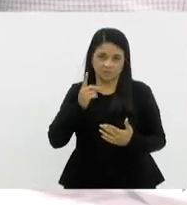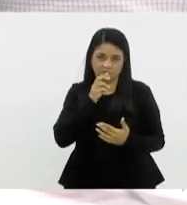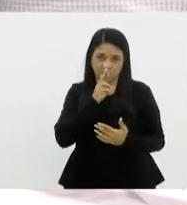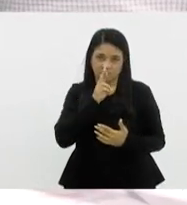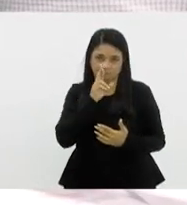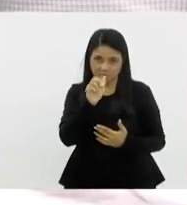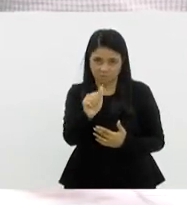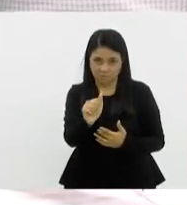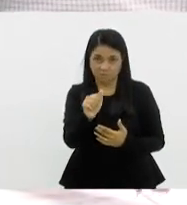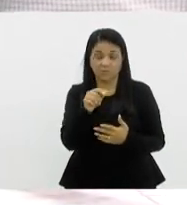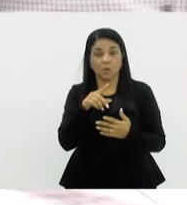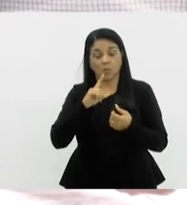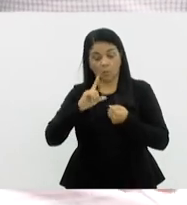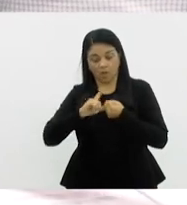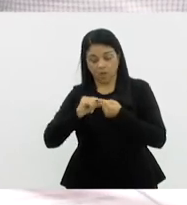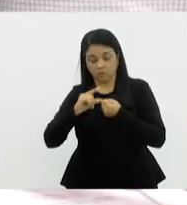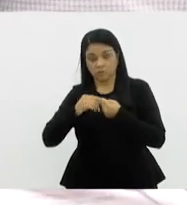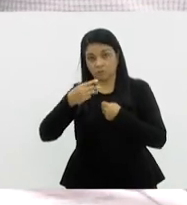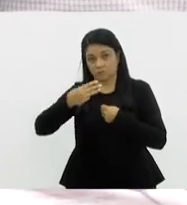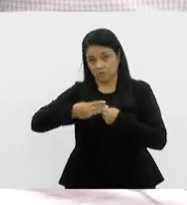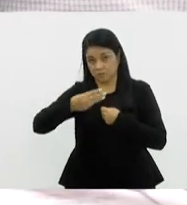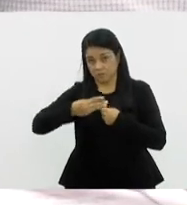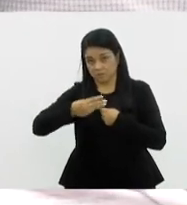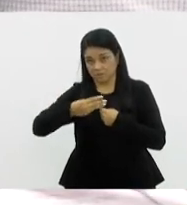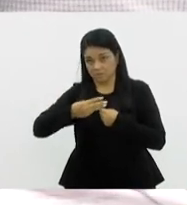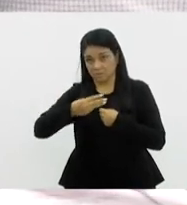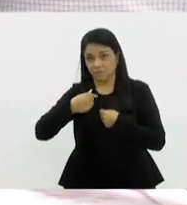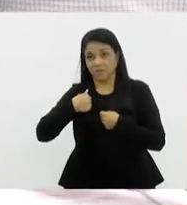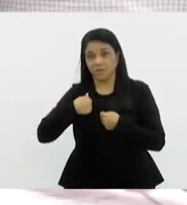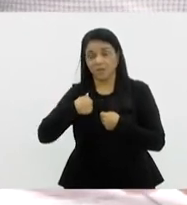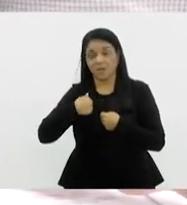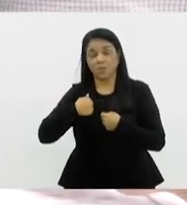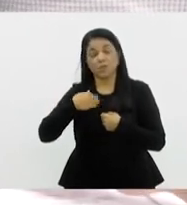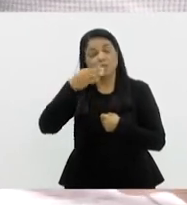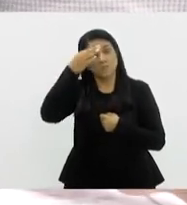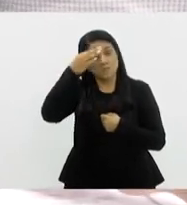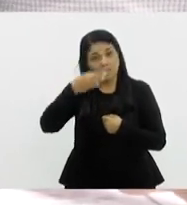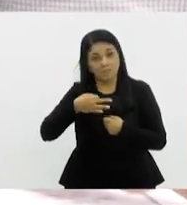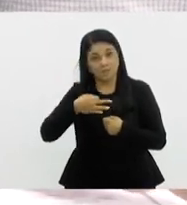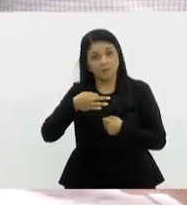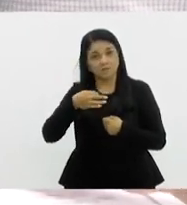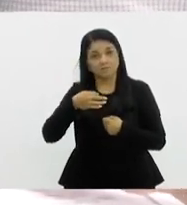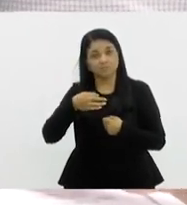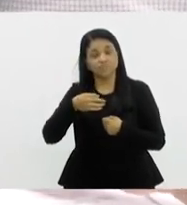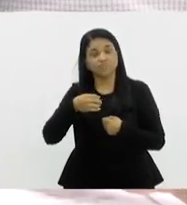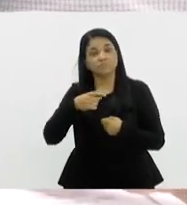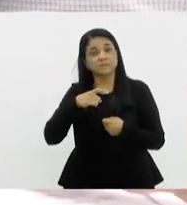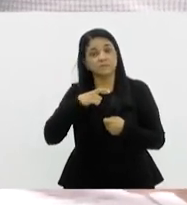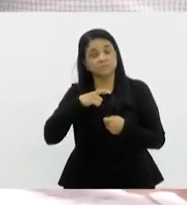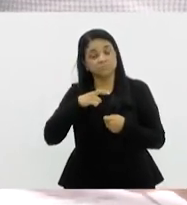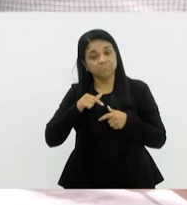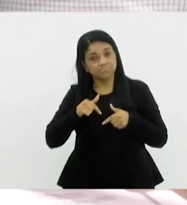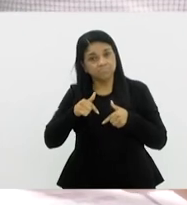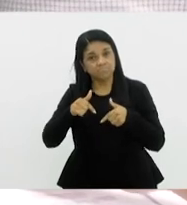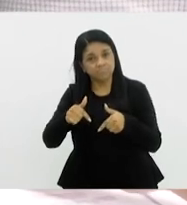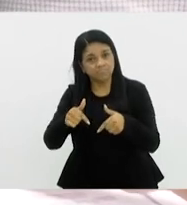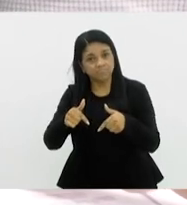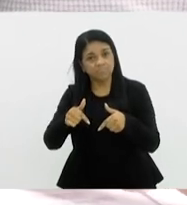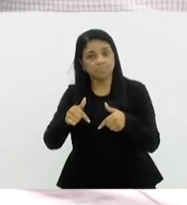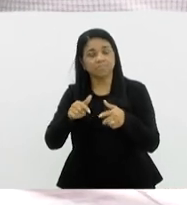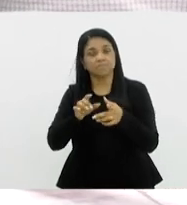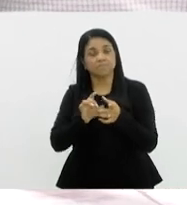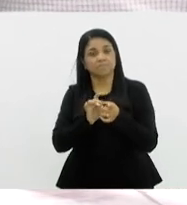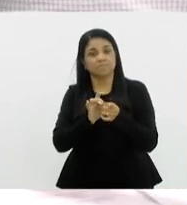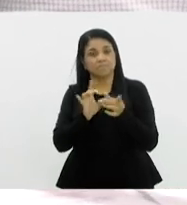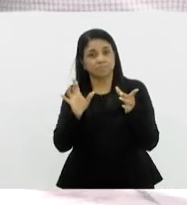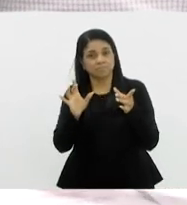seu artigo 3º. Pelo seguinte, porque eu entendo, porque o artigo 3º diz: deverá ser aplicado nas hipóteses de liberdade